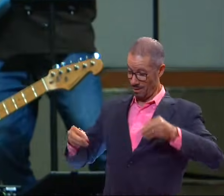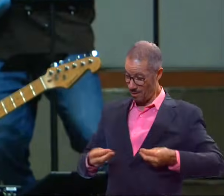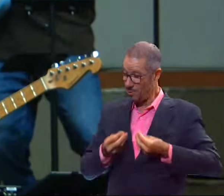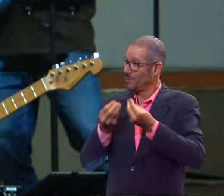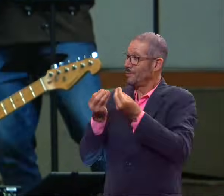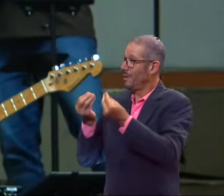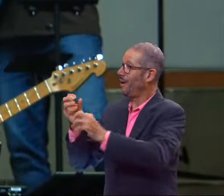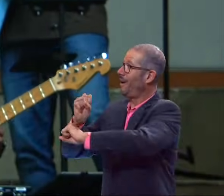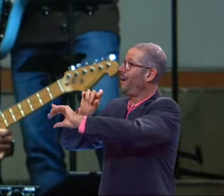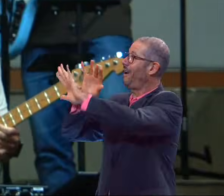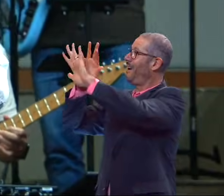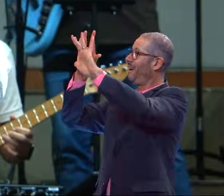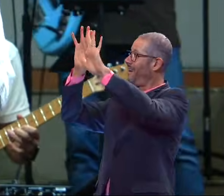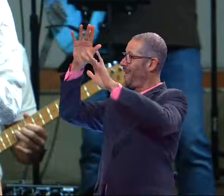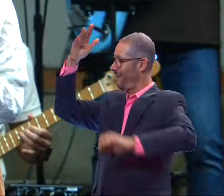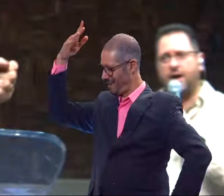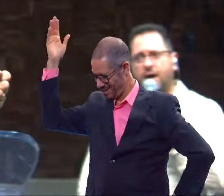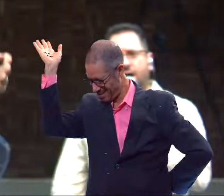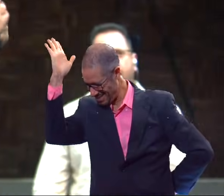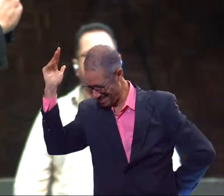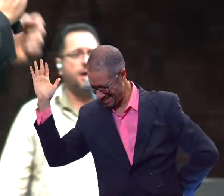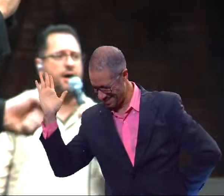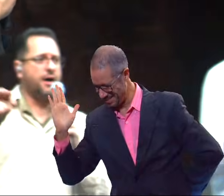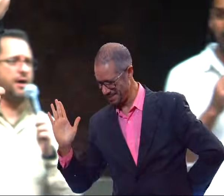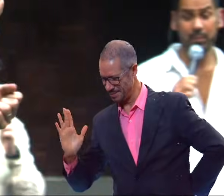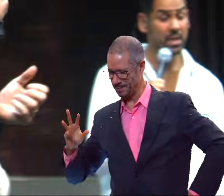Te damos honra,